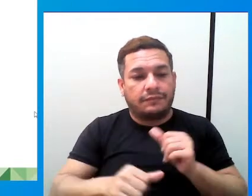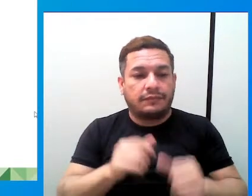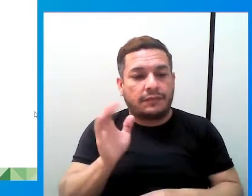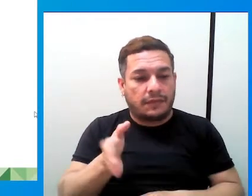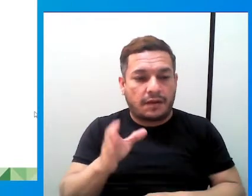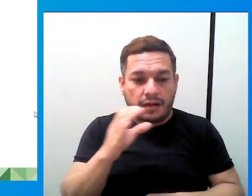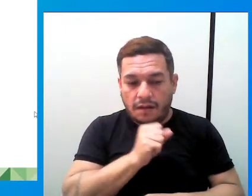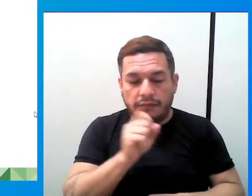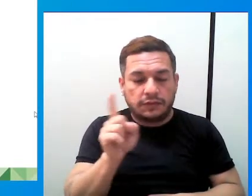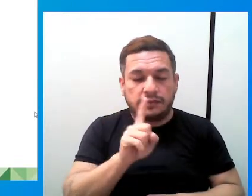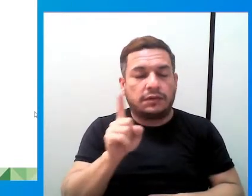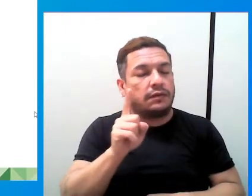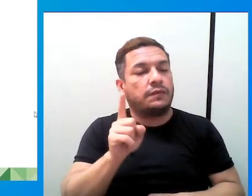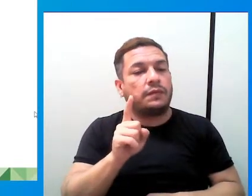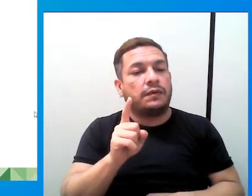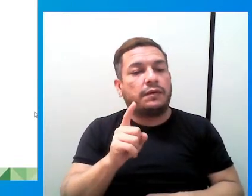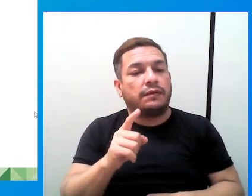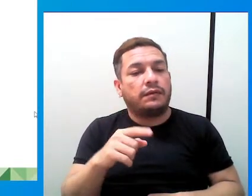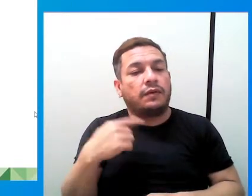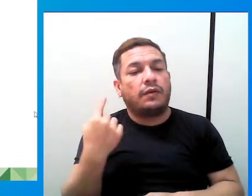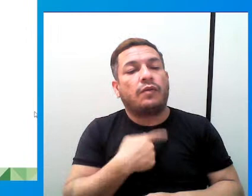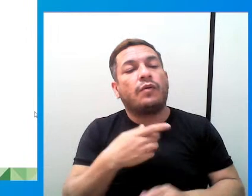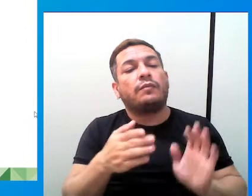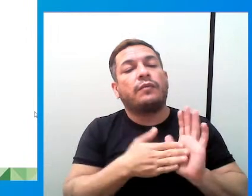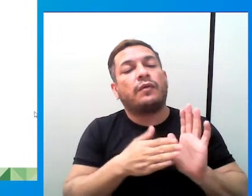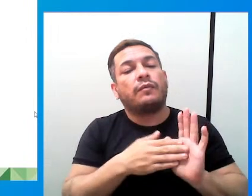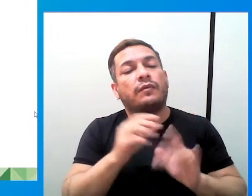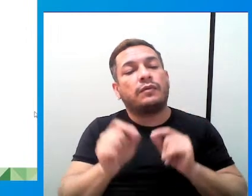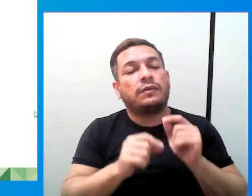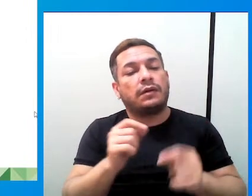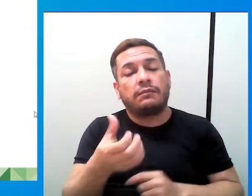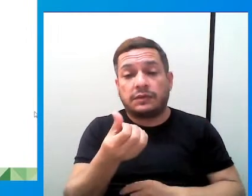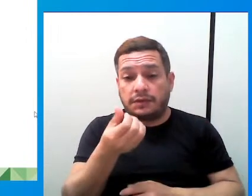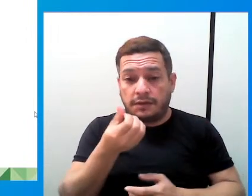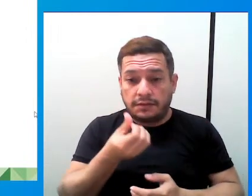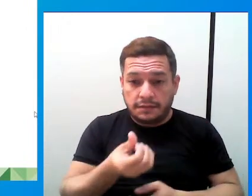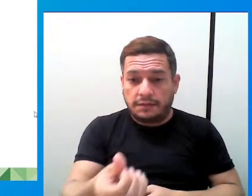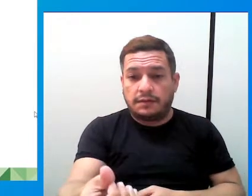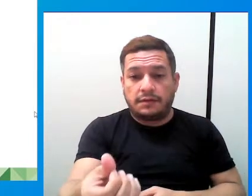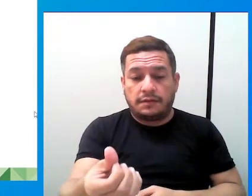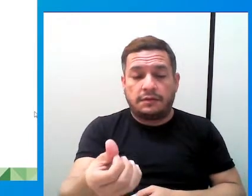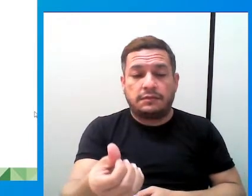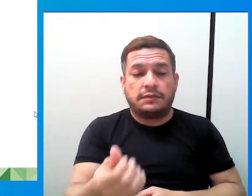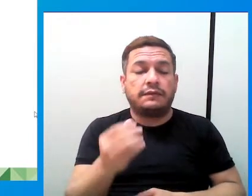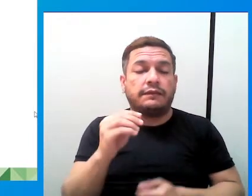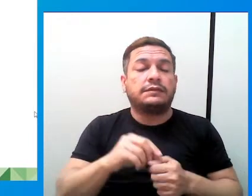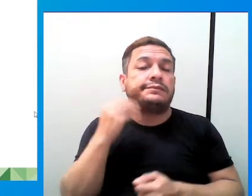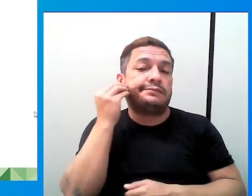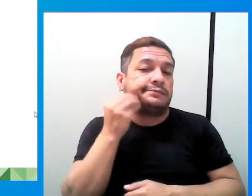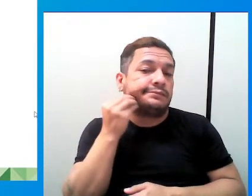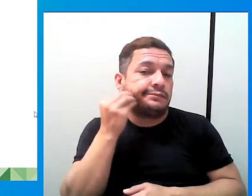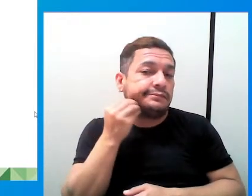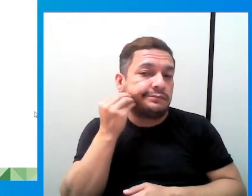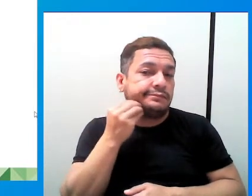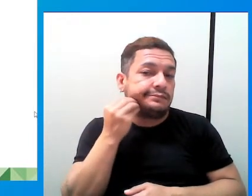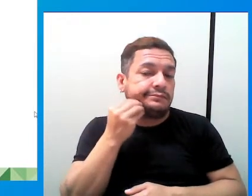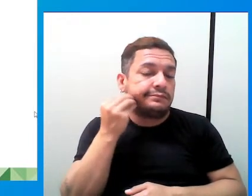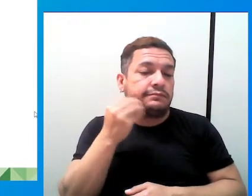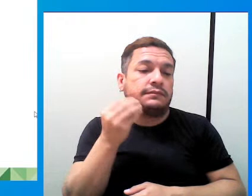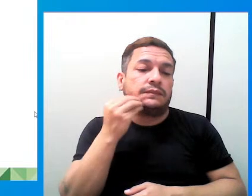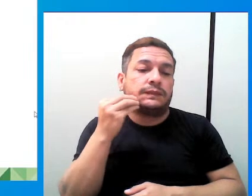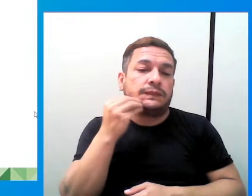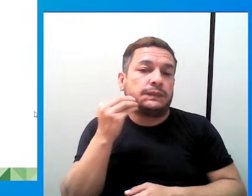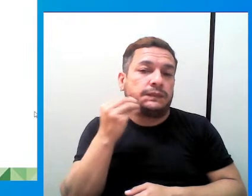os PPCs. Nós propomos, por 6 meses, fazer uma experimentação com os N10. Então,